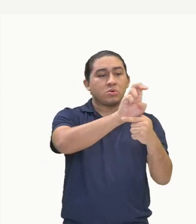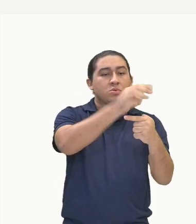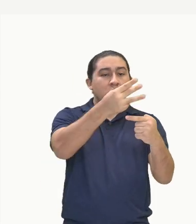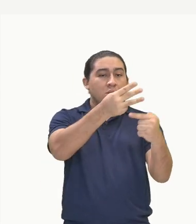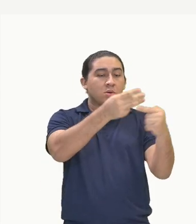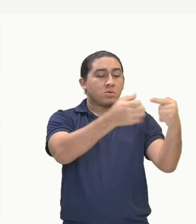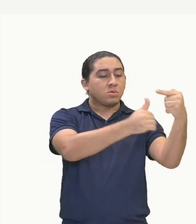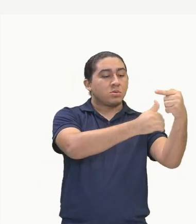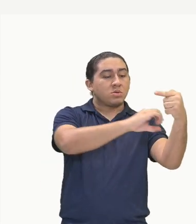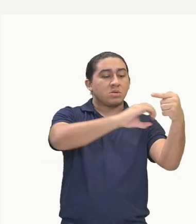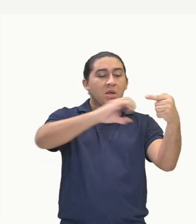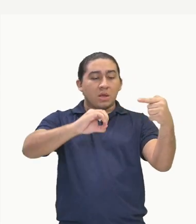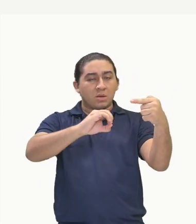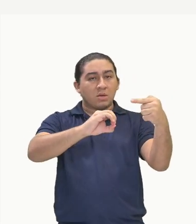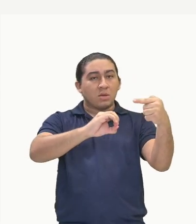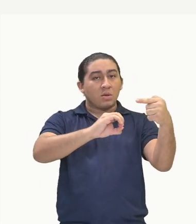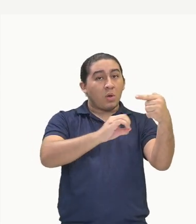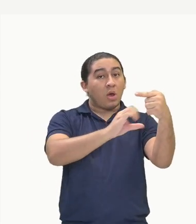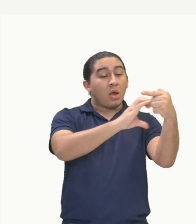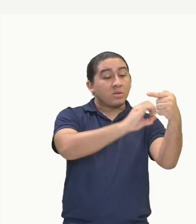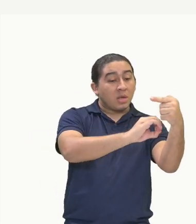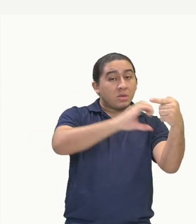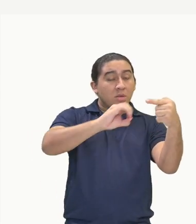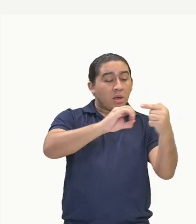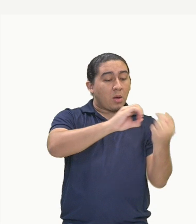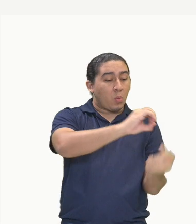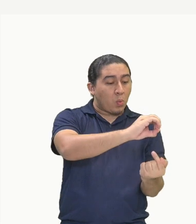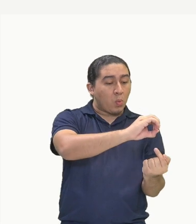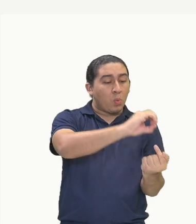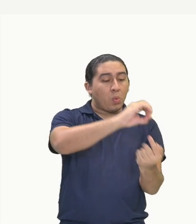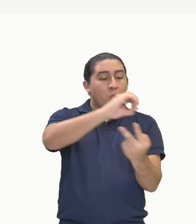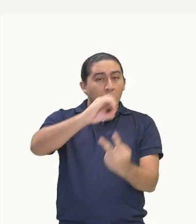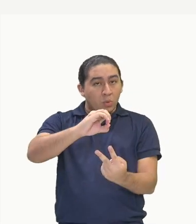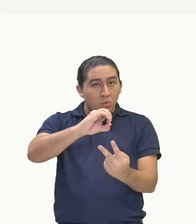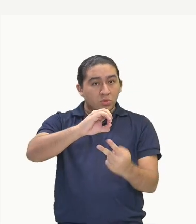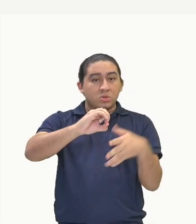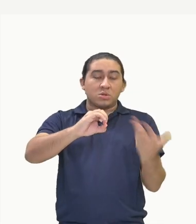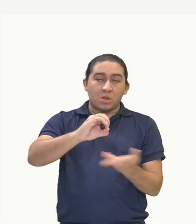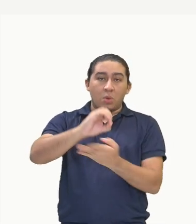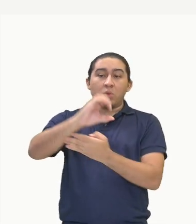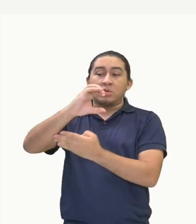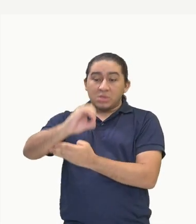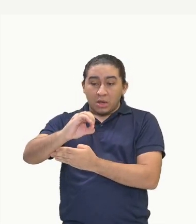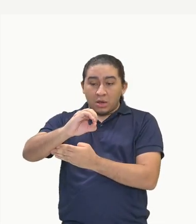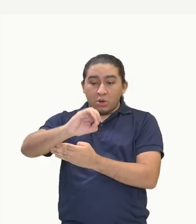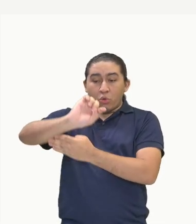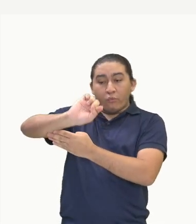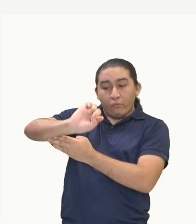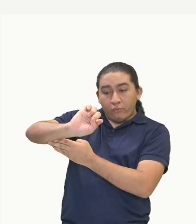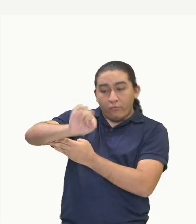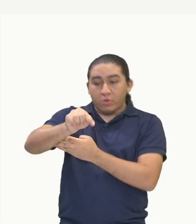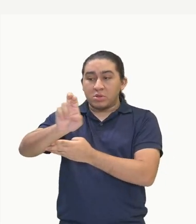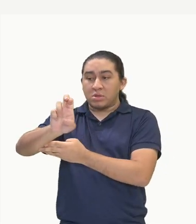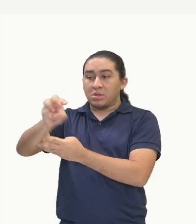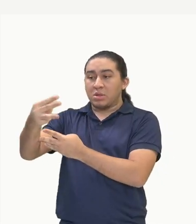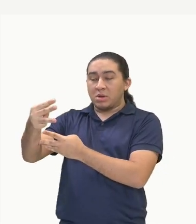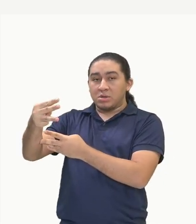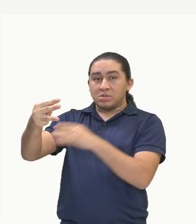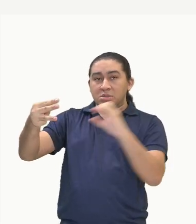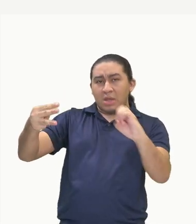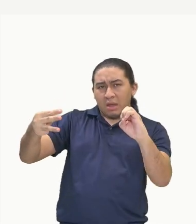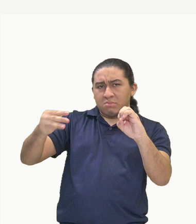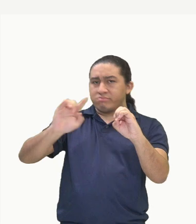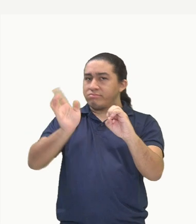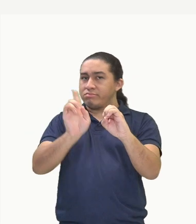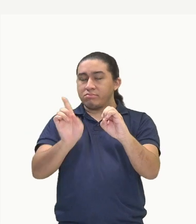zeros, então, ó, 1, 2 casas decimais. Tá certo? Lembrando que você vai contar sempre aqui do último. Aqui é o